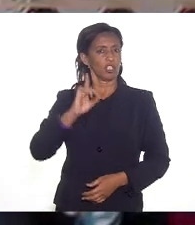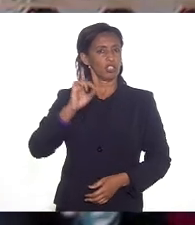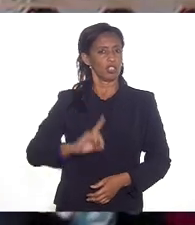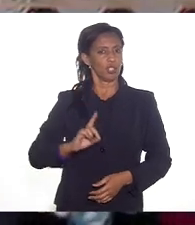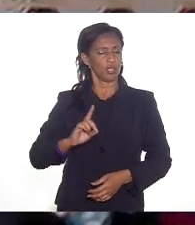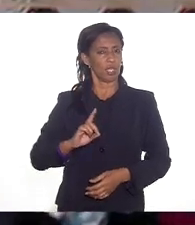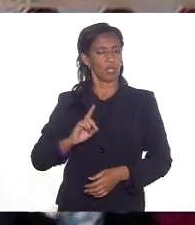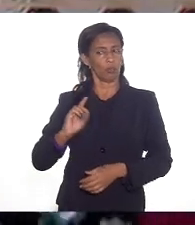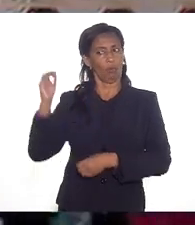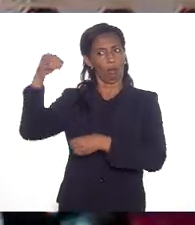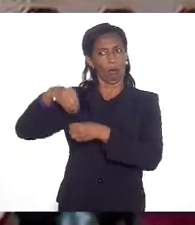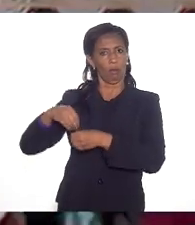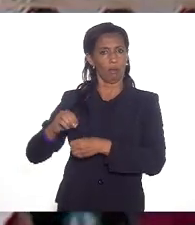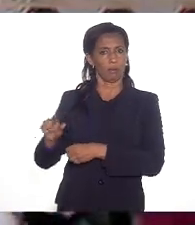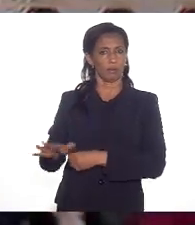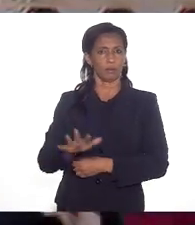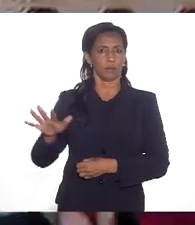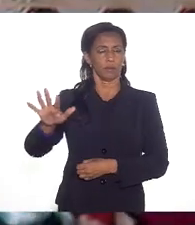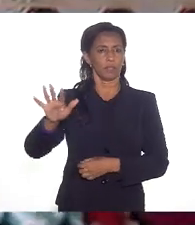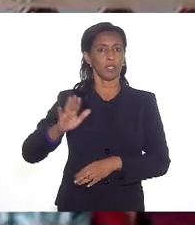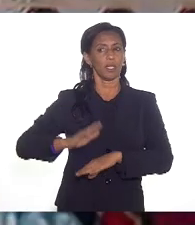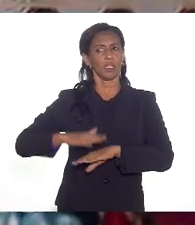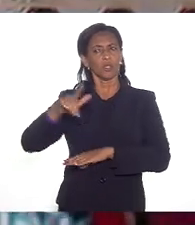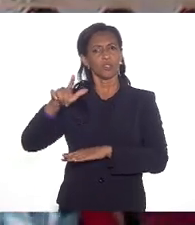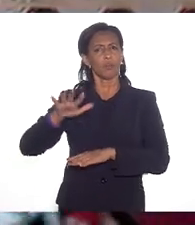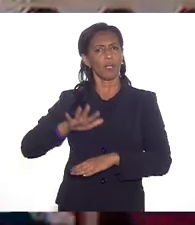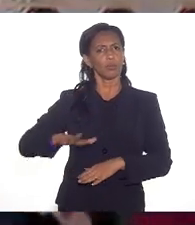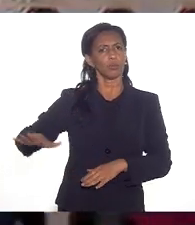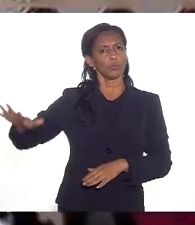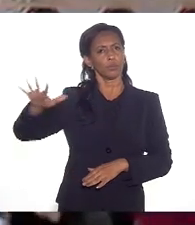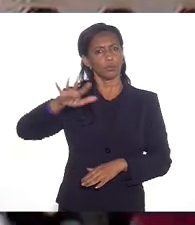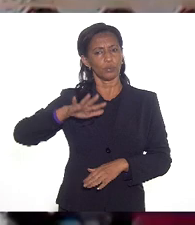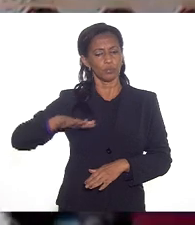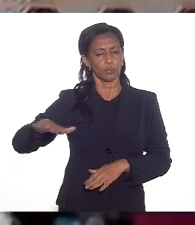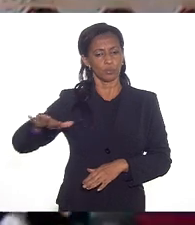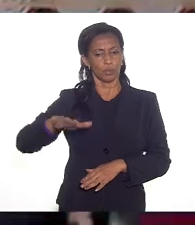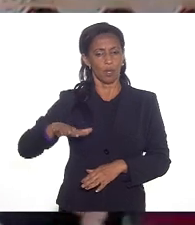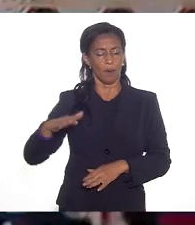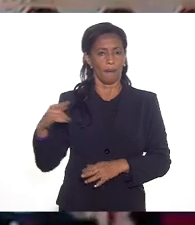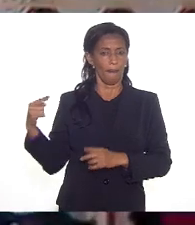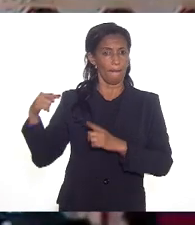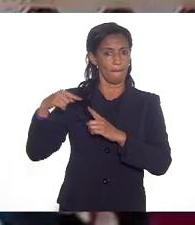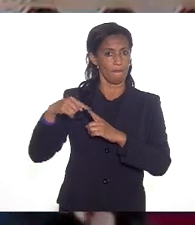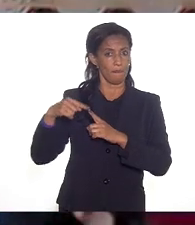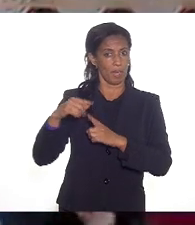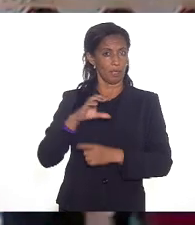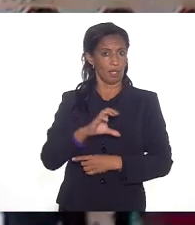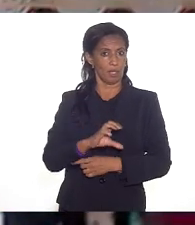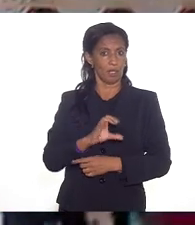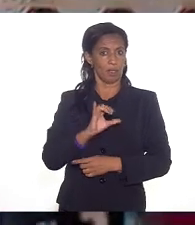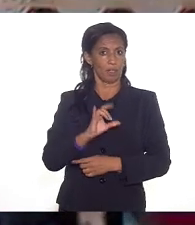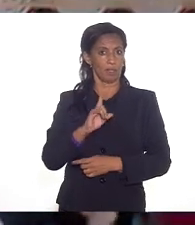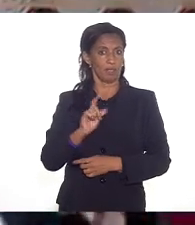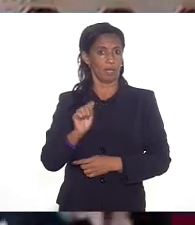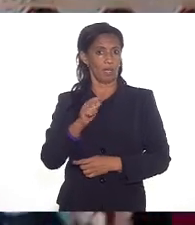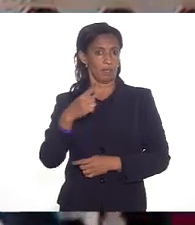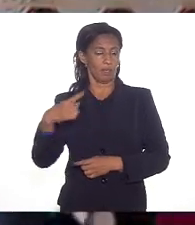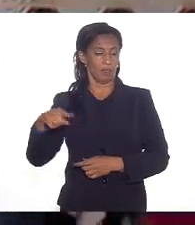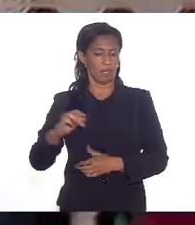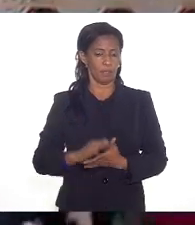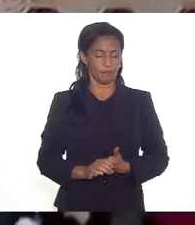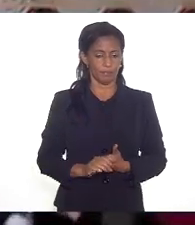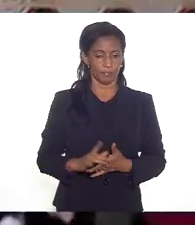direitos em territórios de favela e demais áreas populares denominado o plano de metas favela cidadã a pro